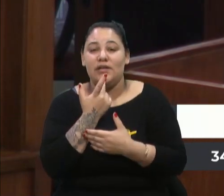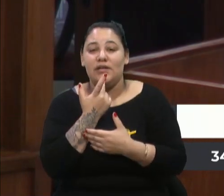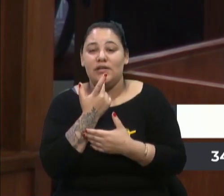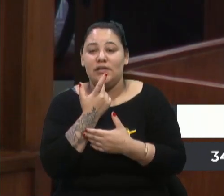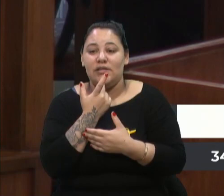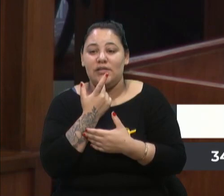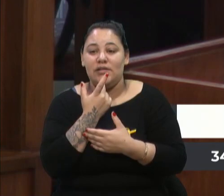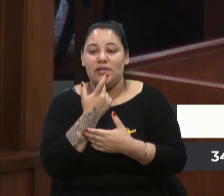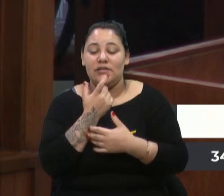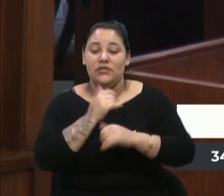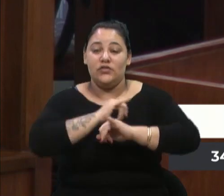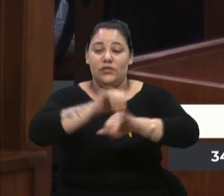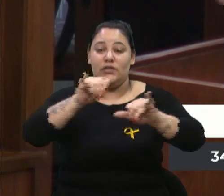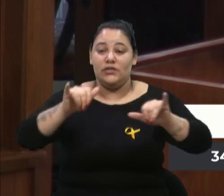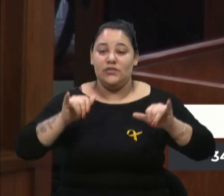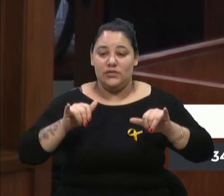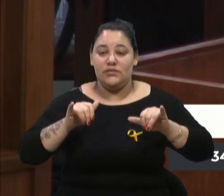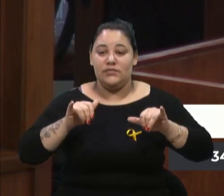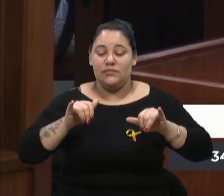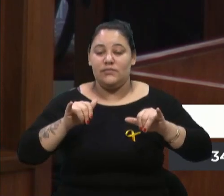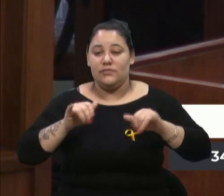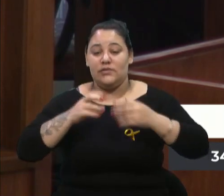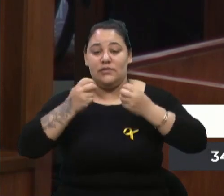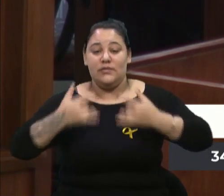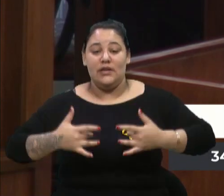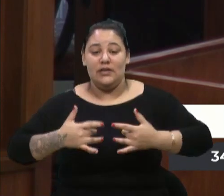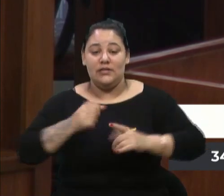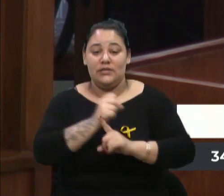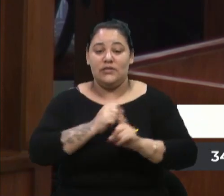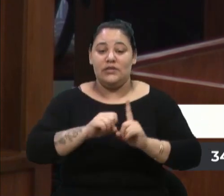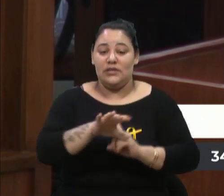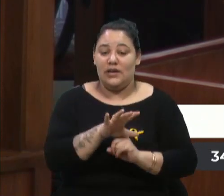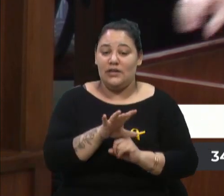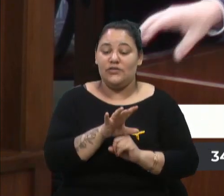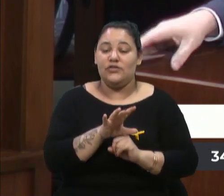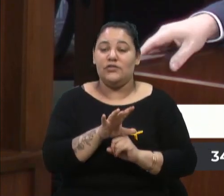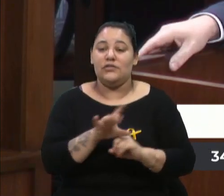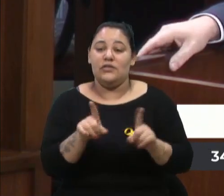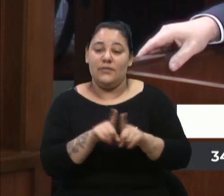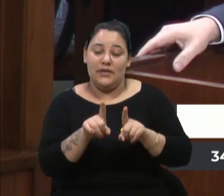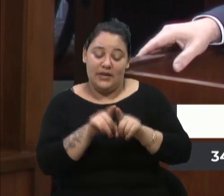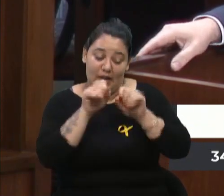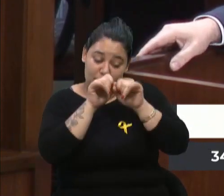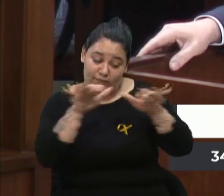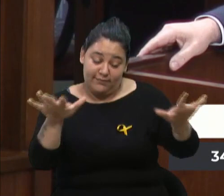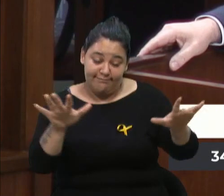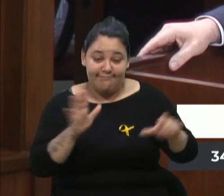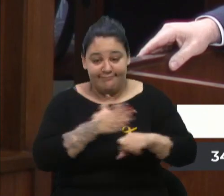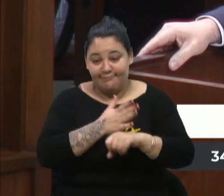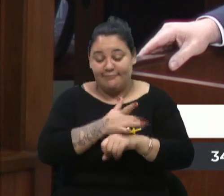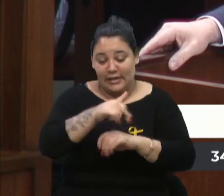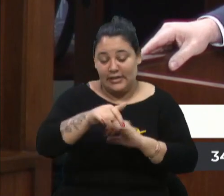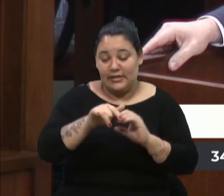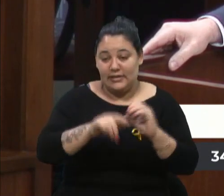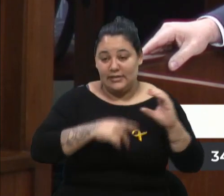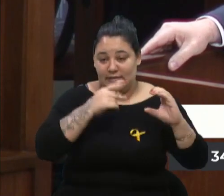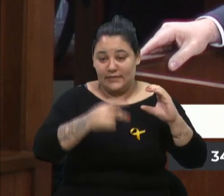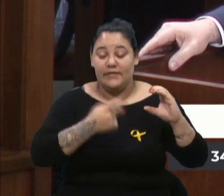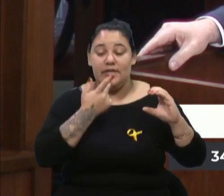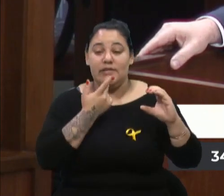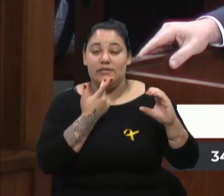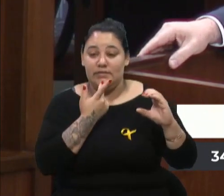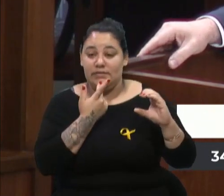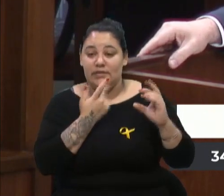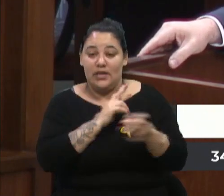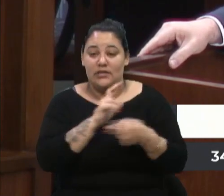sendo trazidas à sociedade e elas reverberam aqui na Câmara de Vereadores, dizer